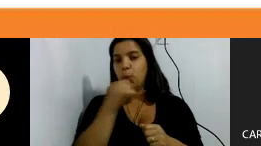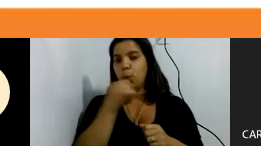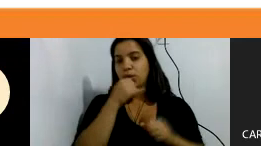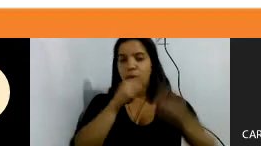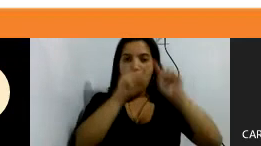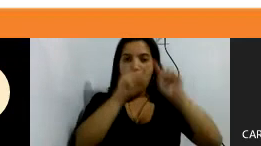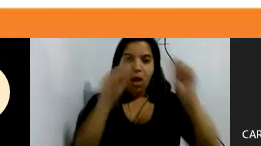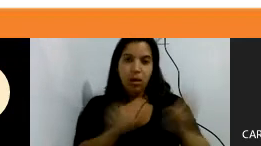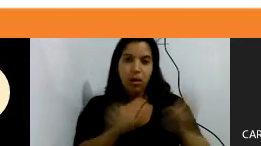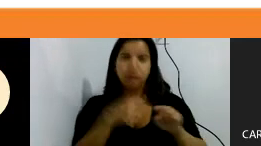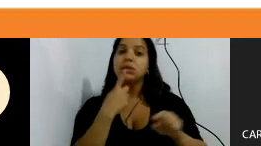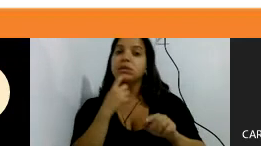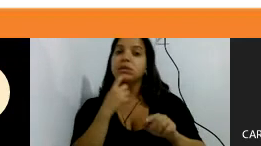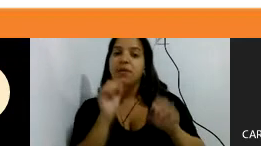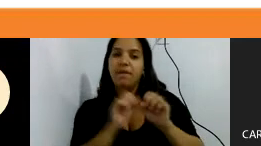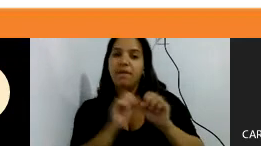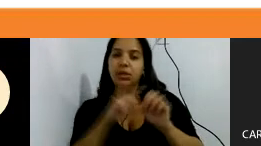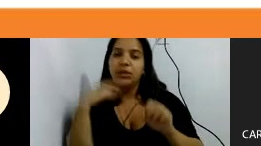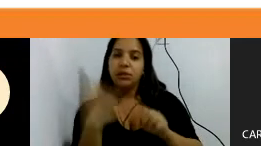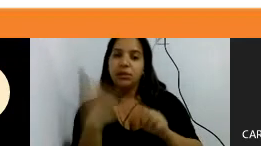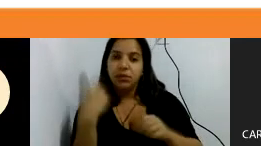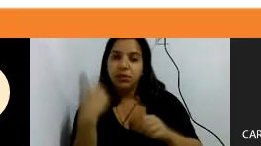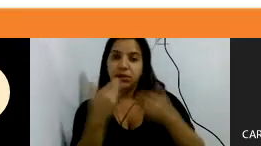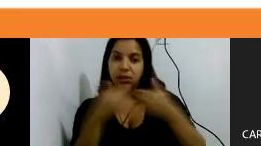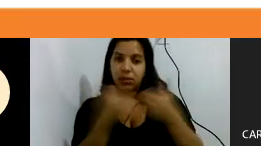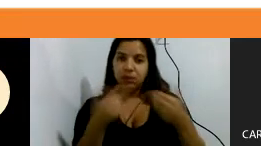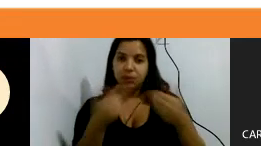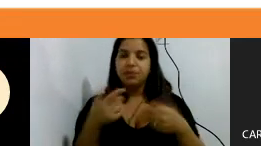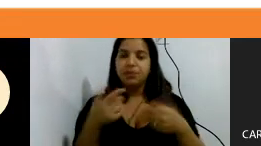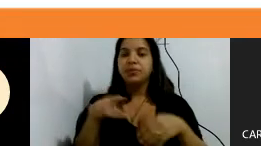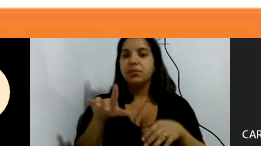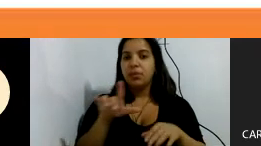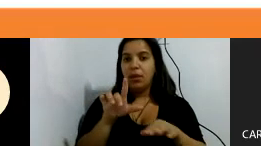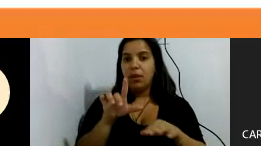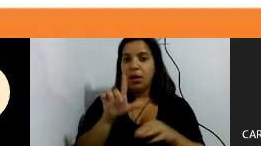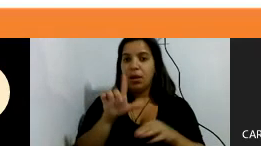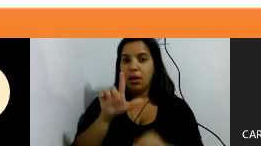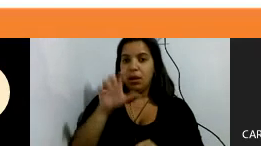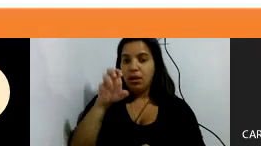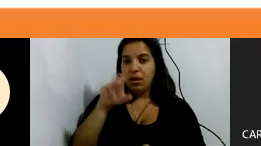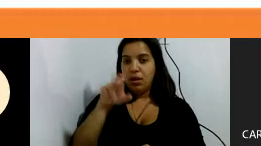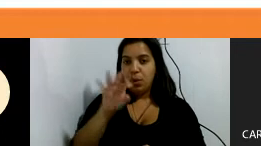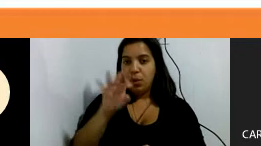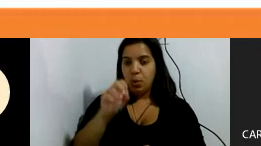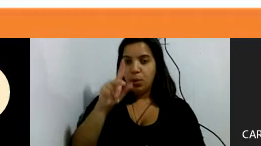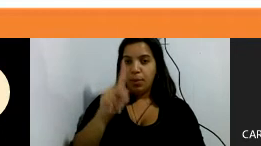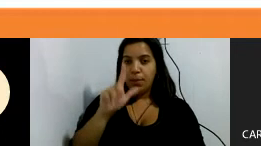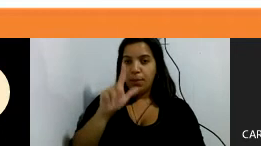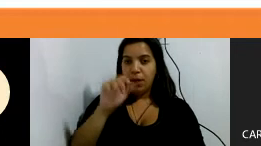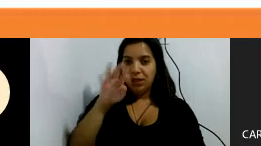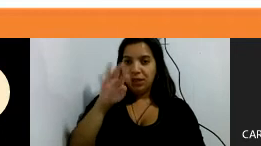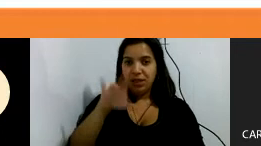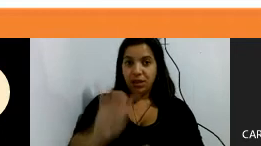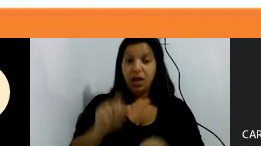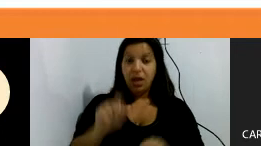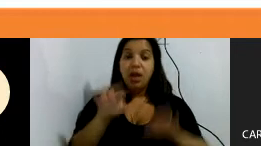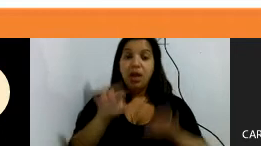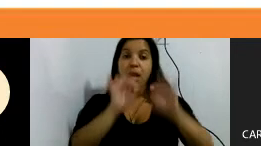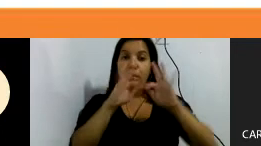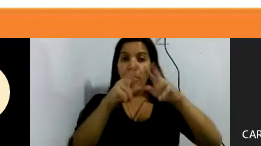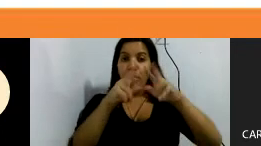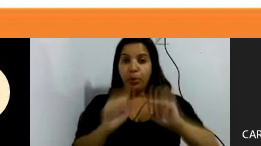Então, depois disso, a gente faz a centrifugação e a separação da camada leucoplaquetária e todas essas bolsas